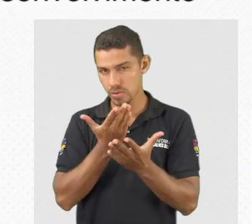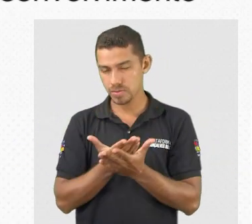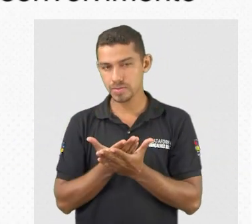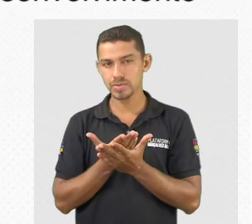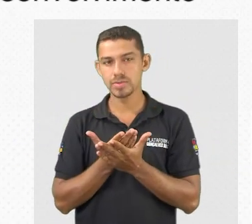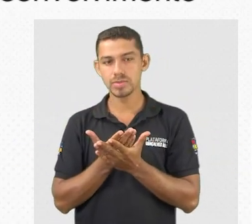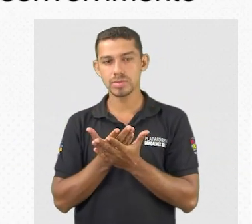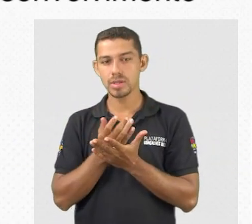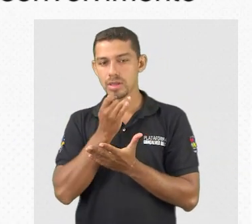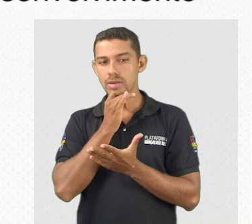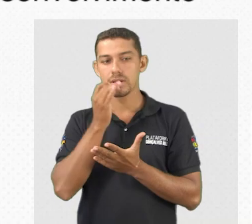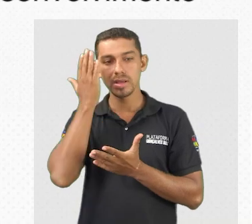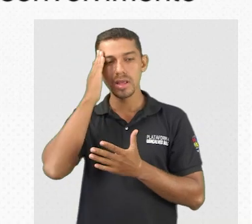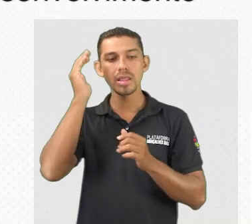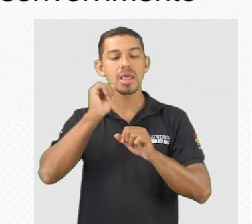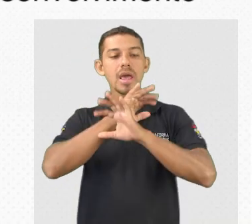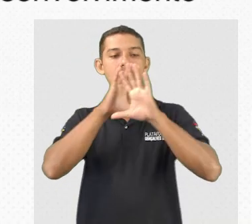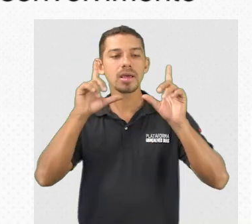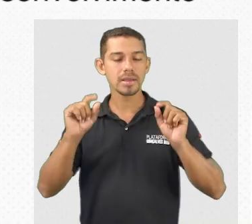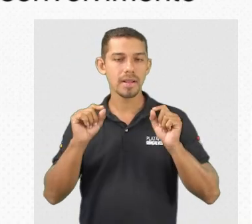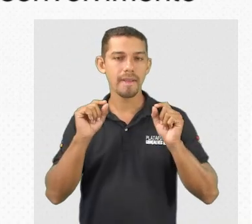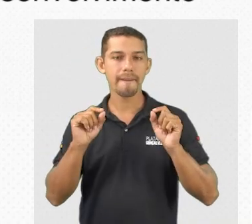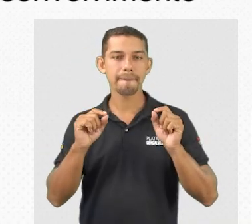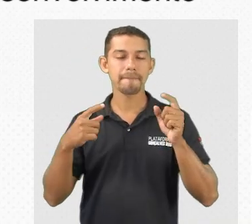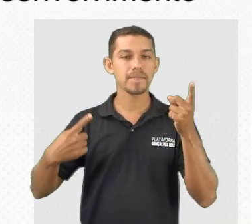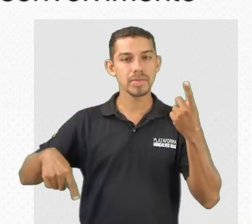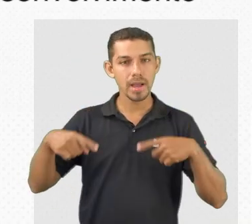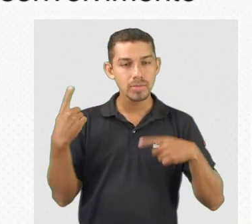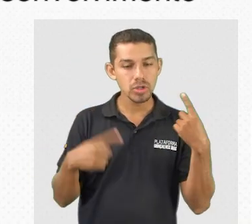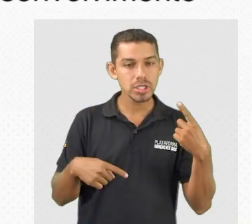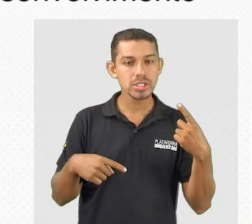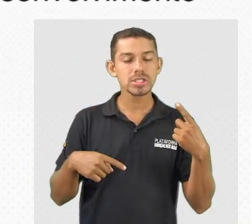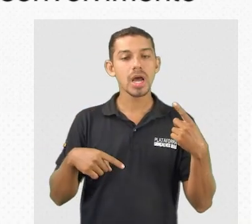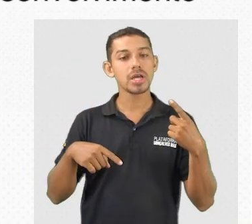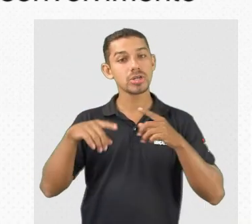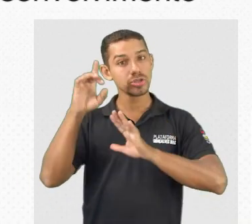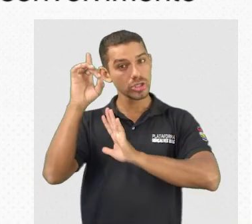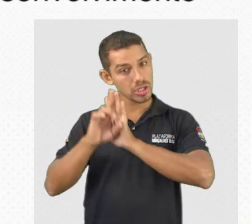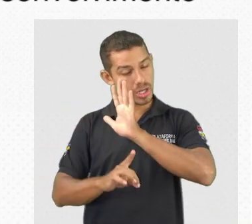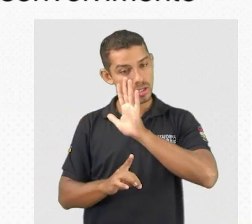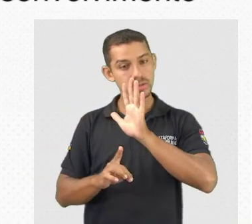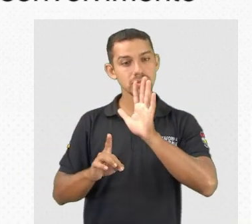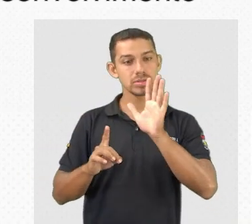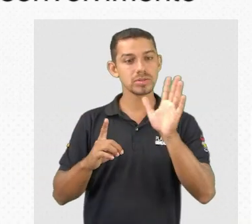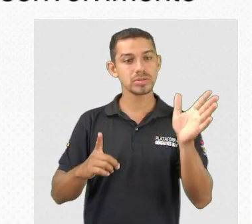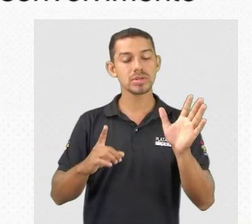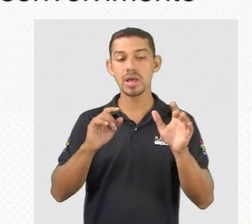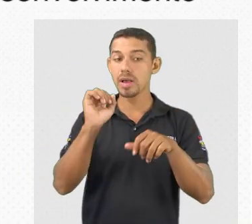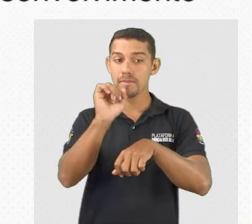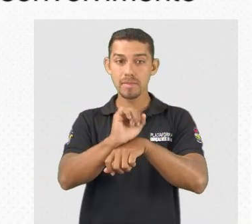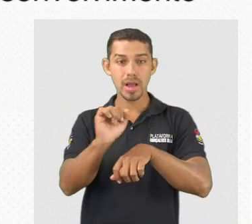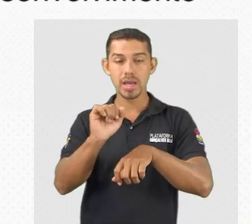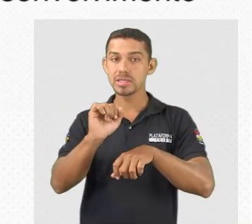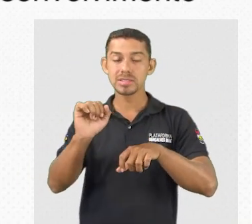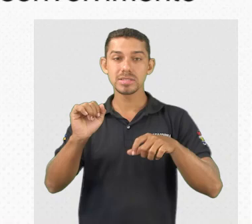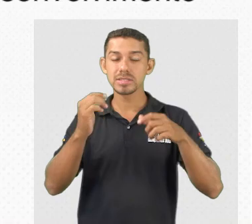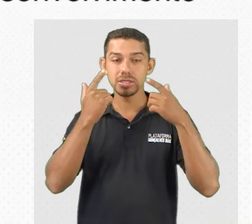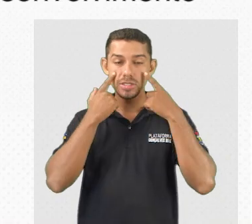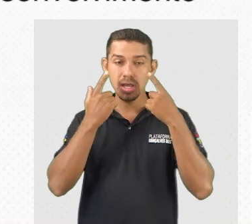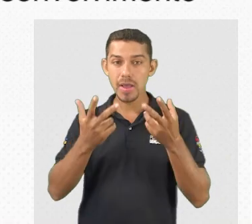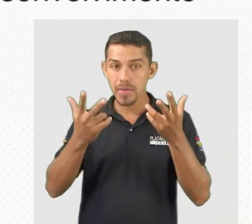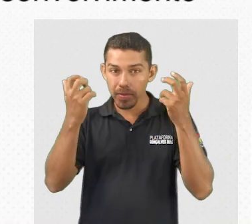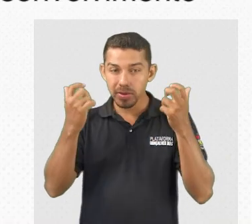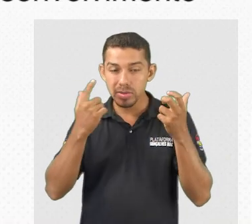Tem a ver com entender que a política e o direito, ou os direitos, deixam de ser vistos